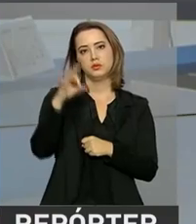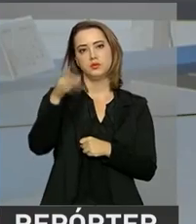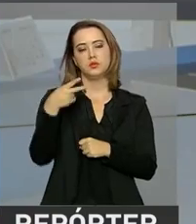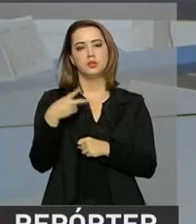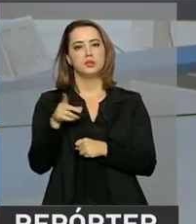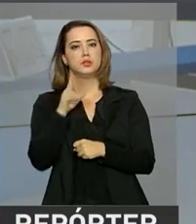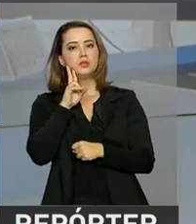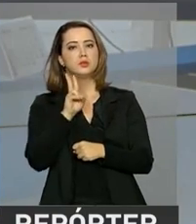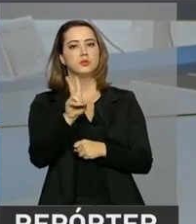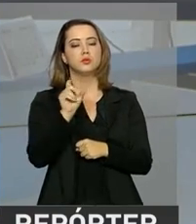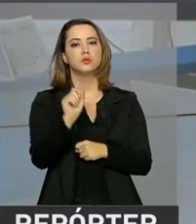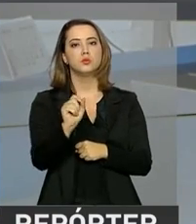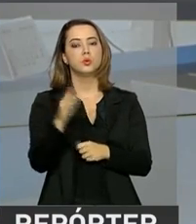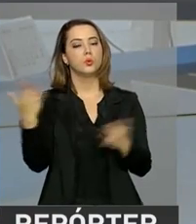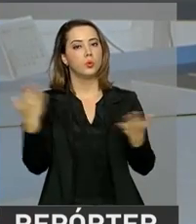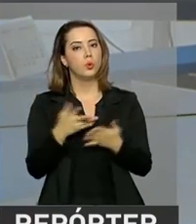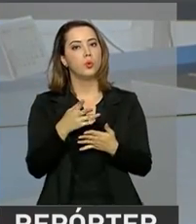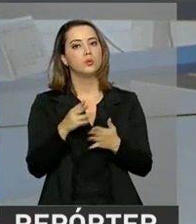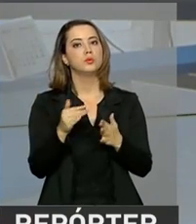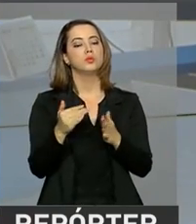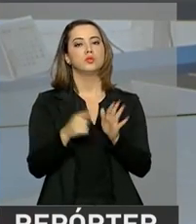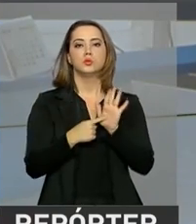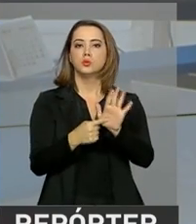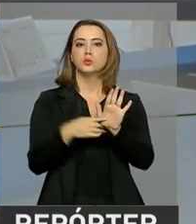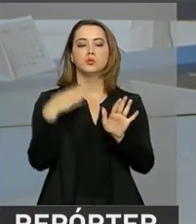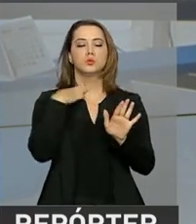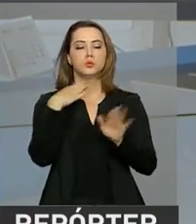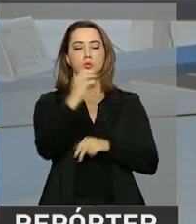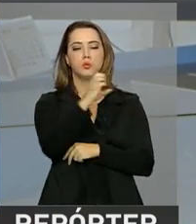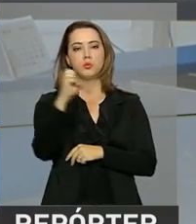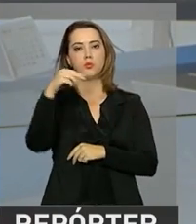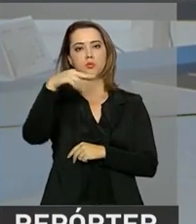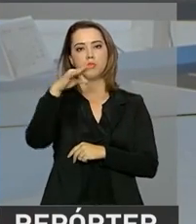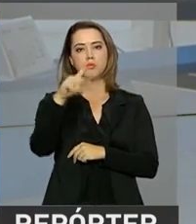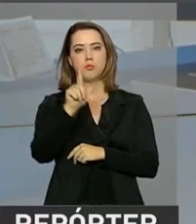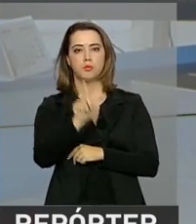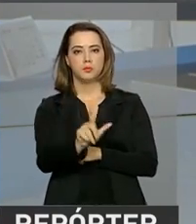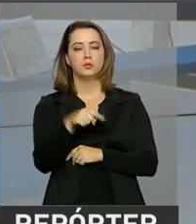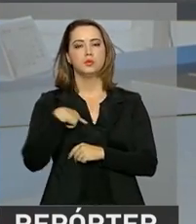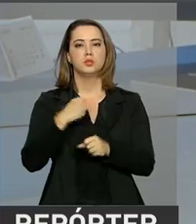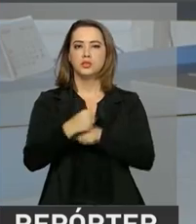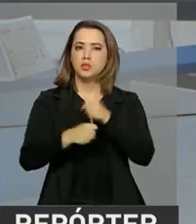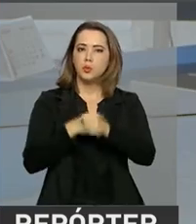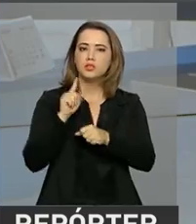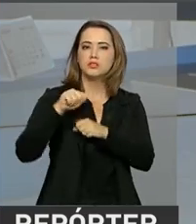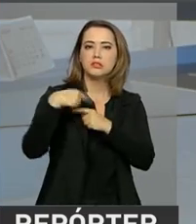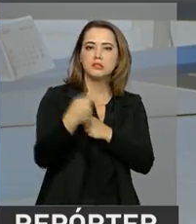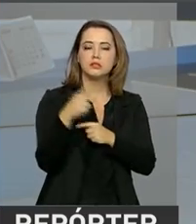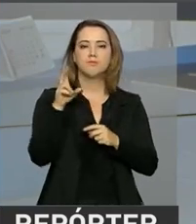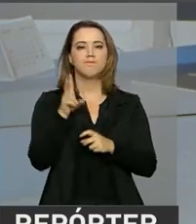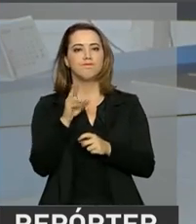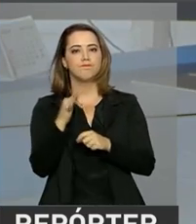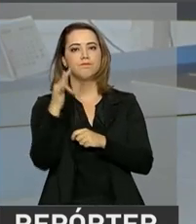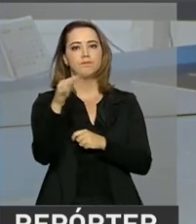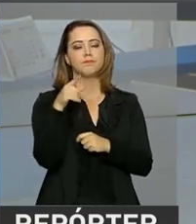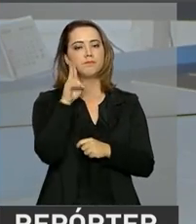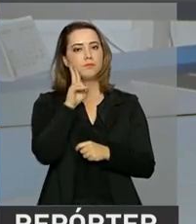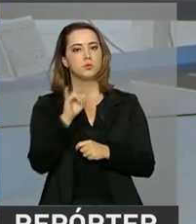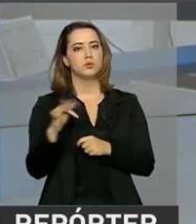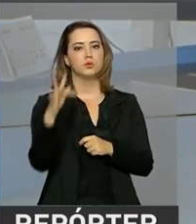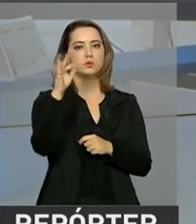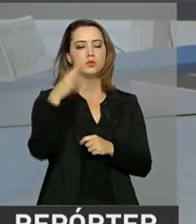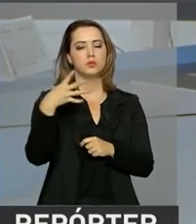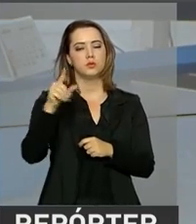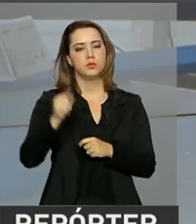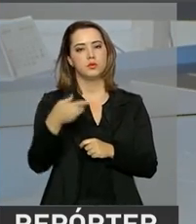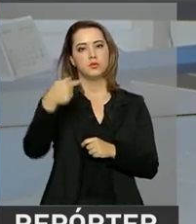uma projeção divulgada hoje pelo banco central pro ano que vem a previsão é de 47% o presidente